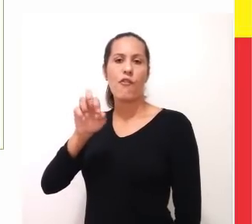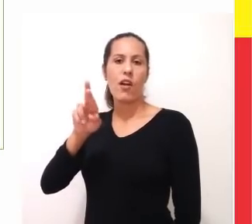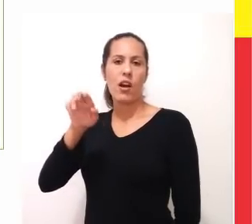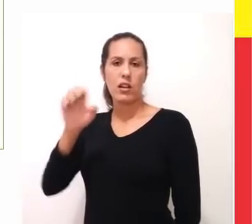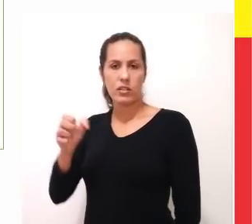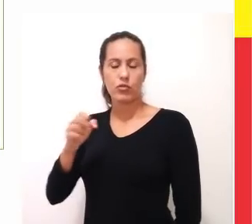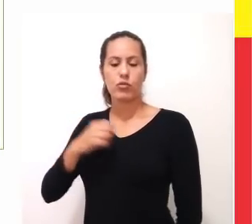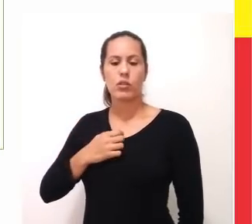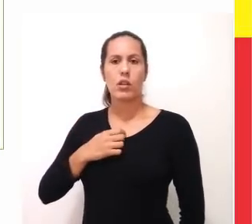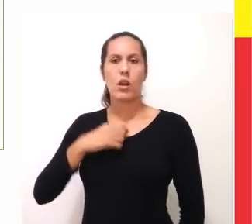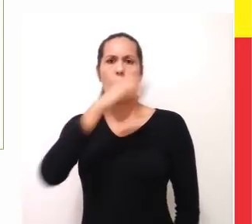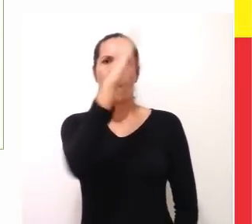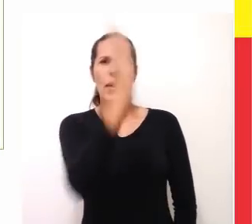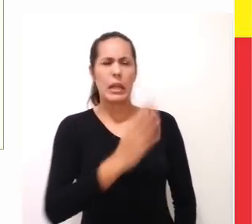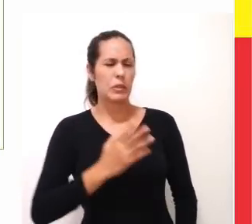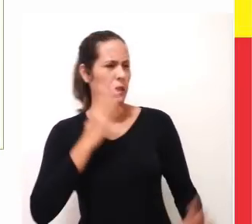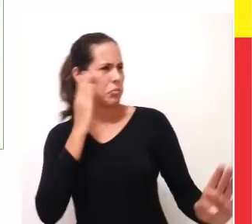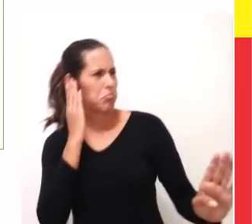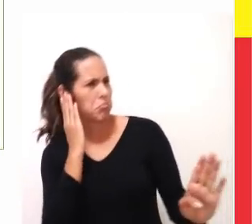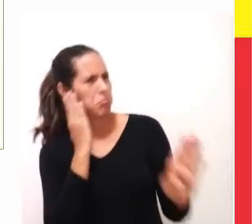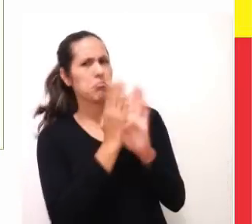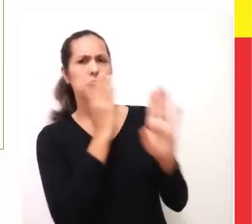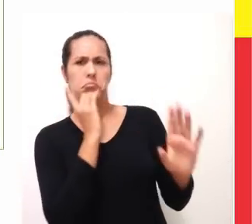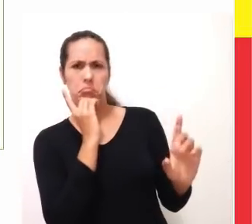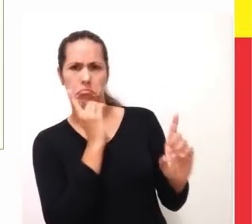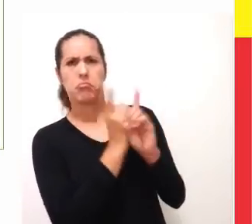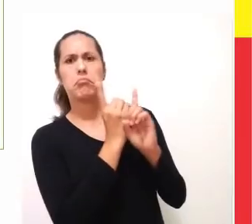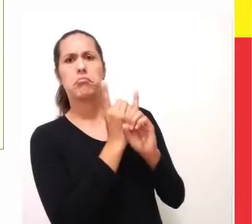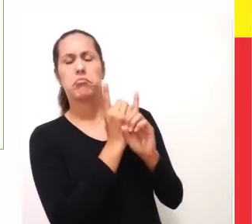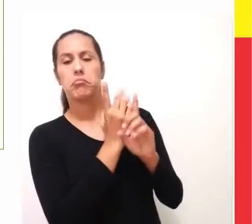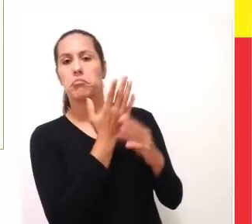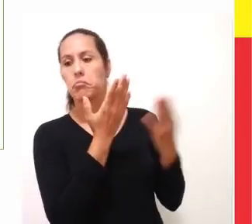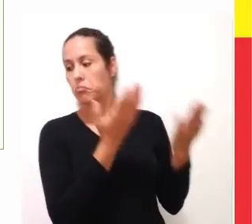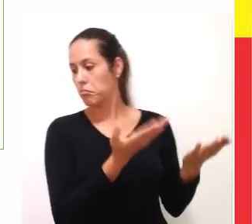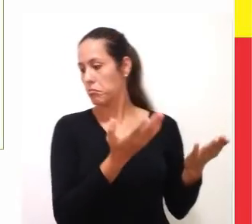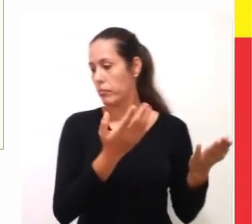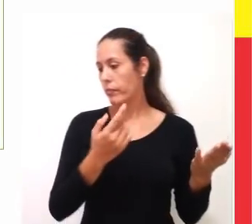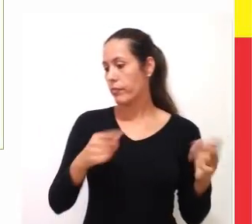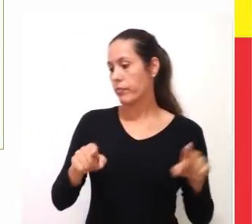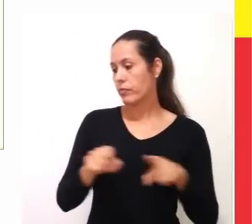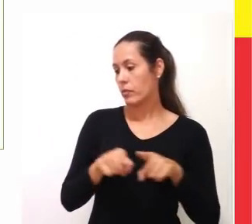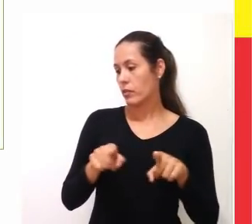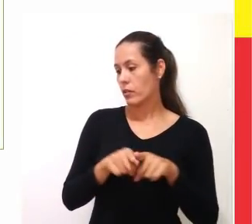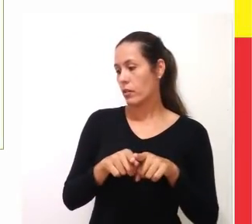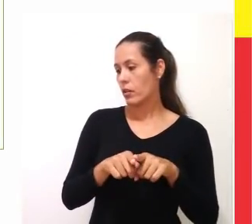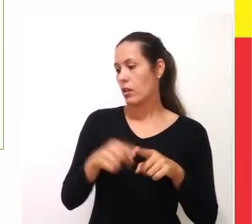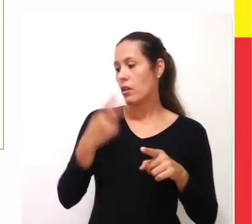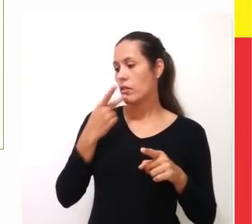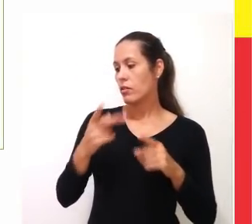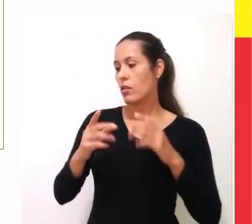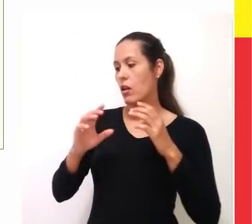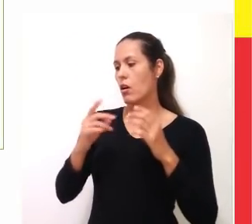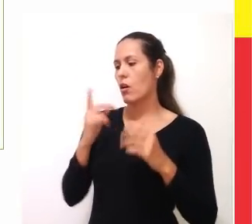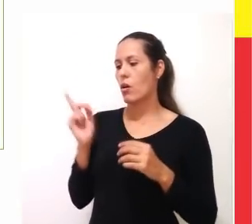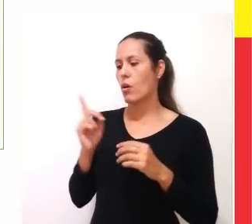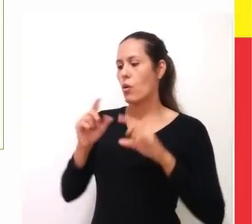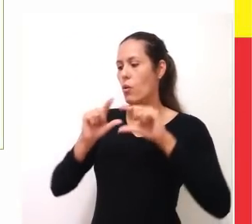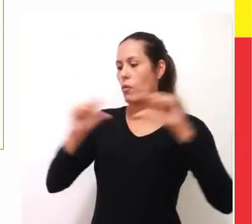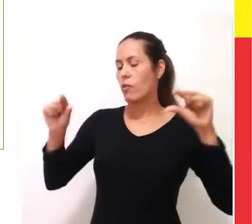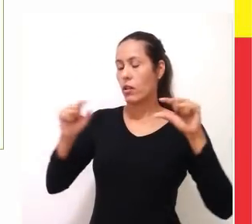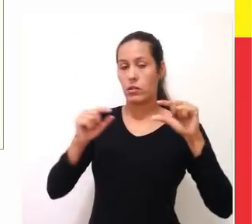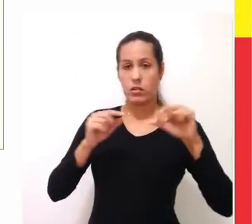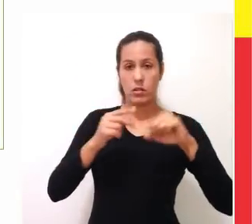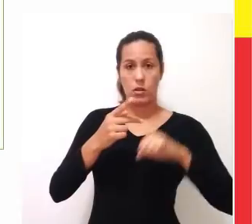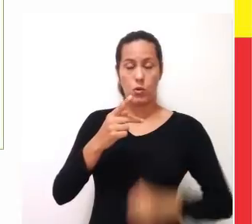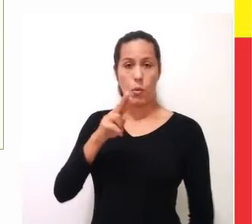texto jornalístico. O pretérito perfeito cantou, diferenciando-se do pretérito imperfeito, cantava. Certo? É